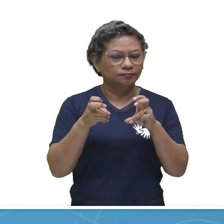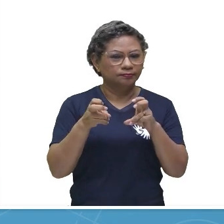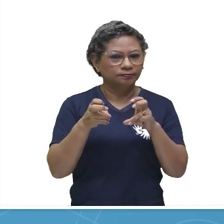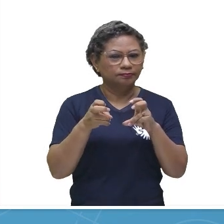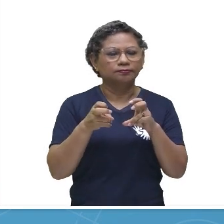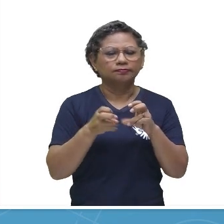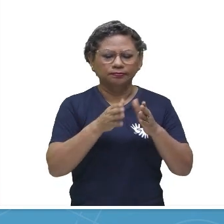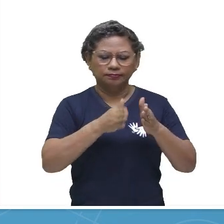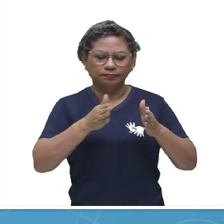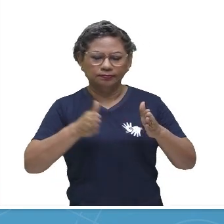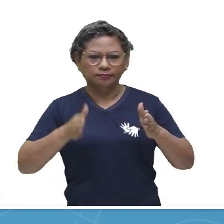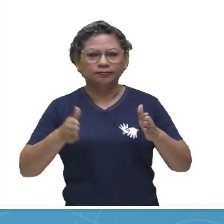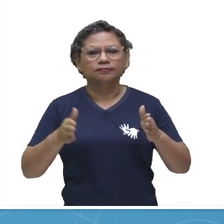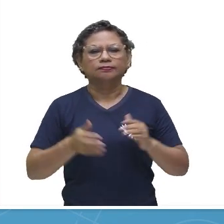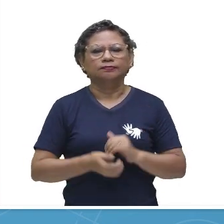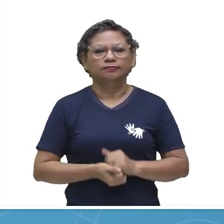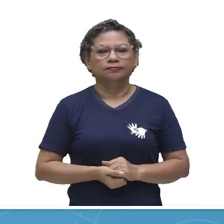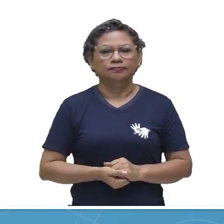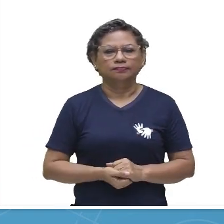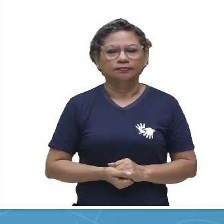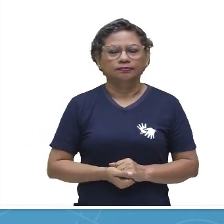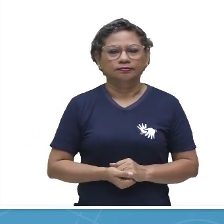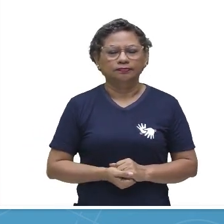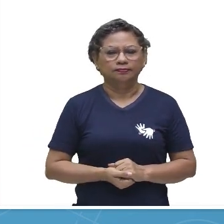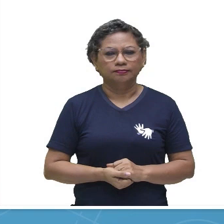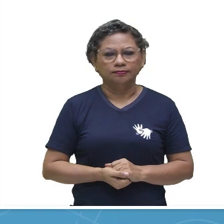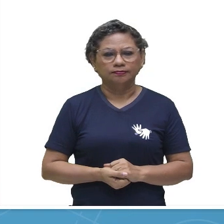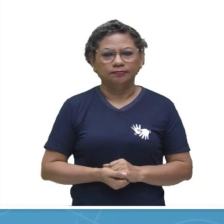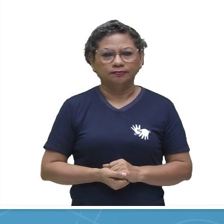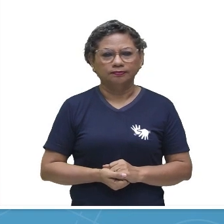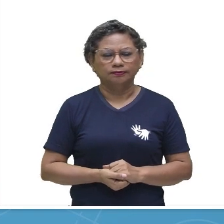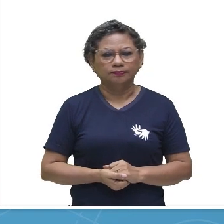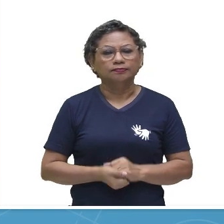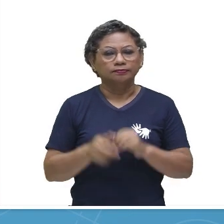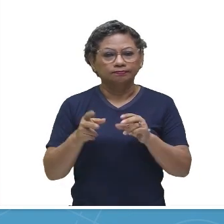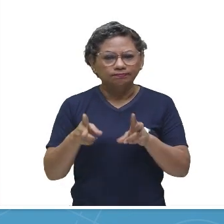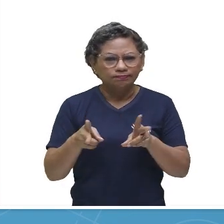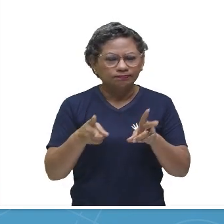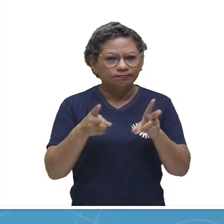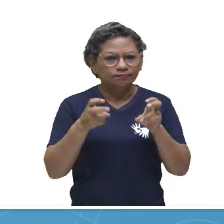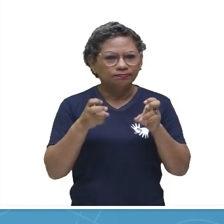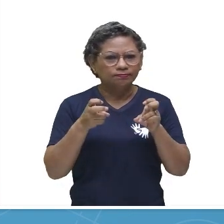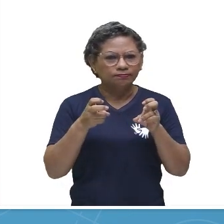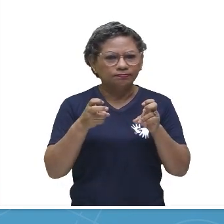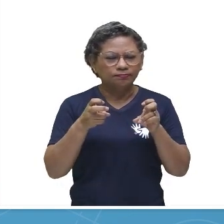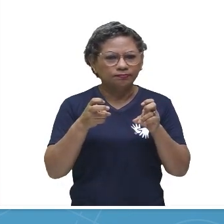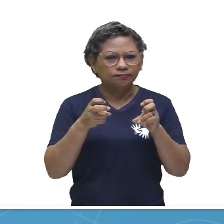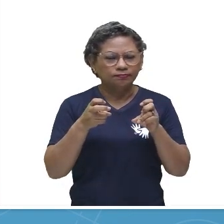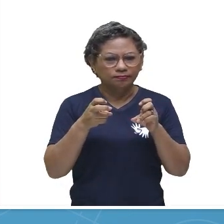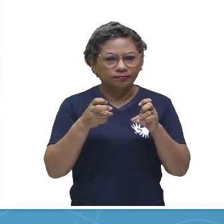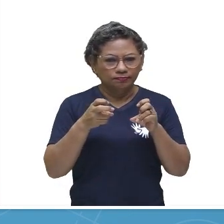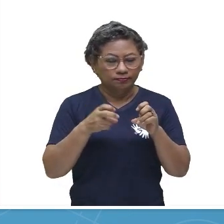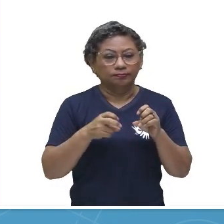uma potência de base 10, né? Se eu tenho 10 à quarta, coloco 1 e preencho com zeros em função do expoente